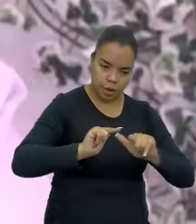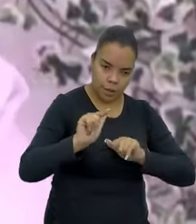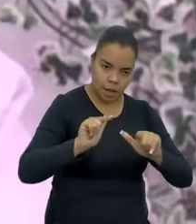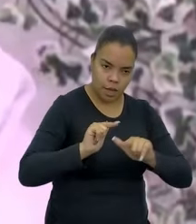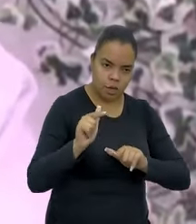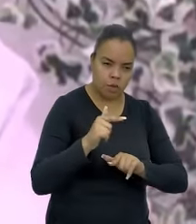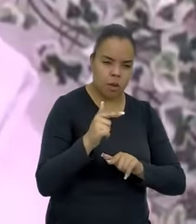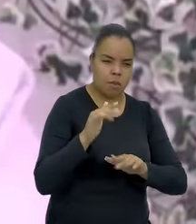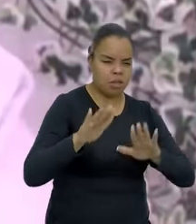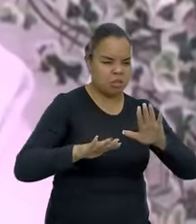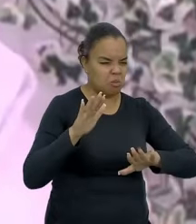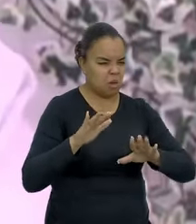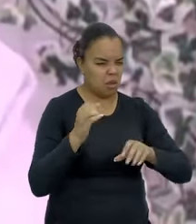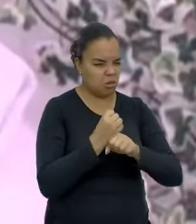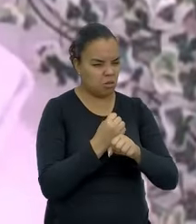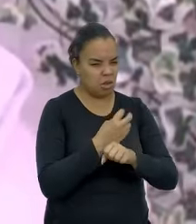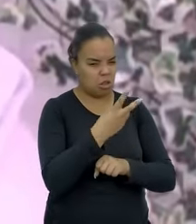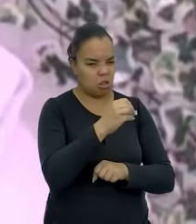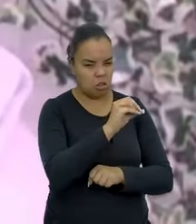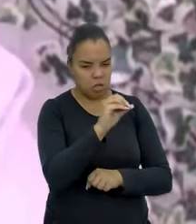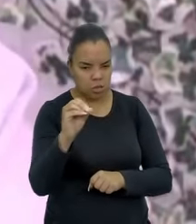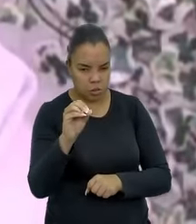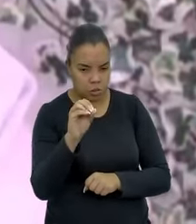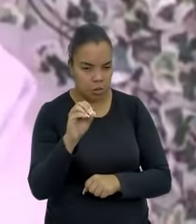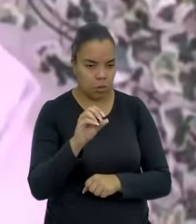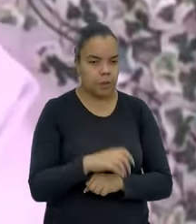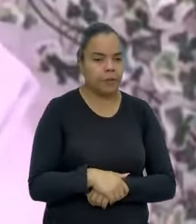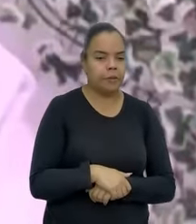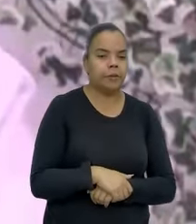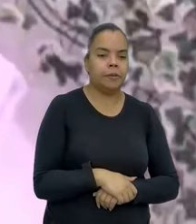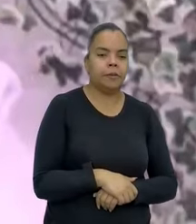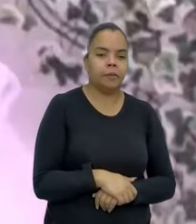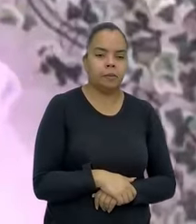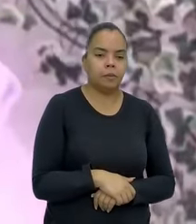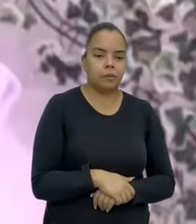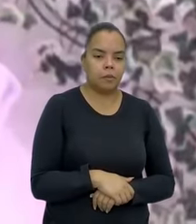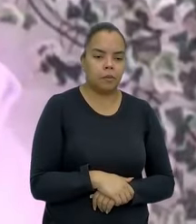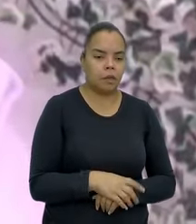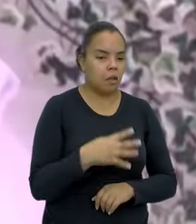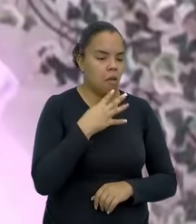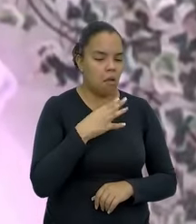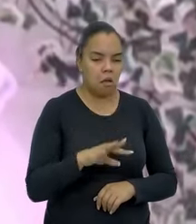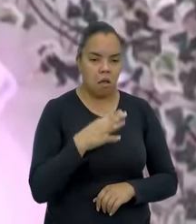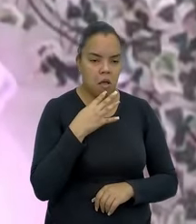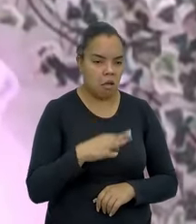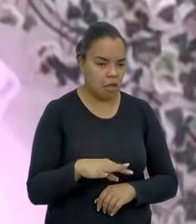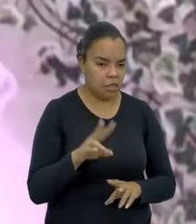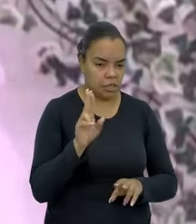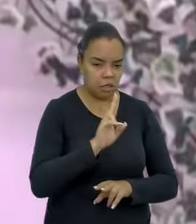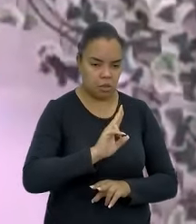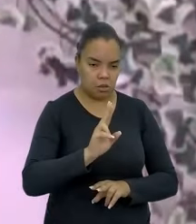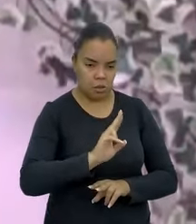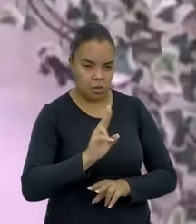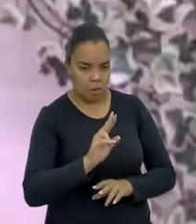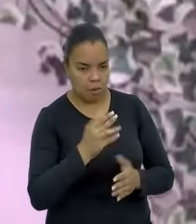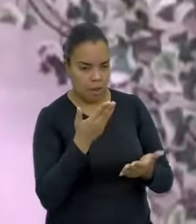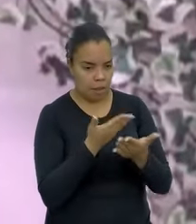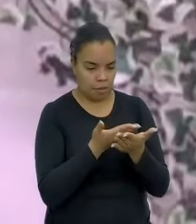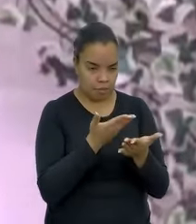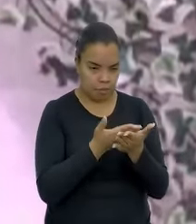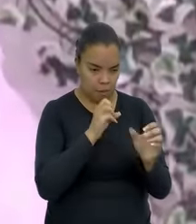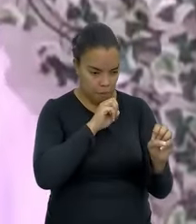no ano de dois mil no conceito do desenho Universal nem era conhecido isso nome naquela época né para